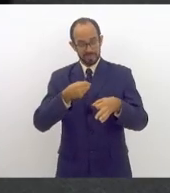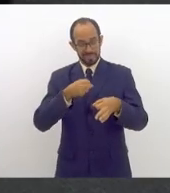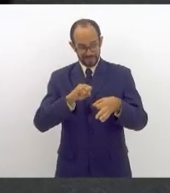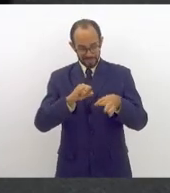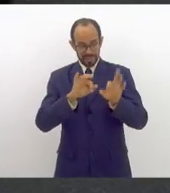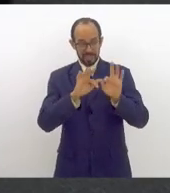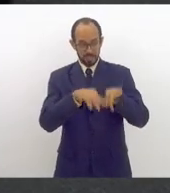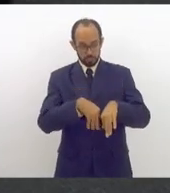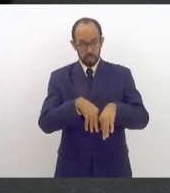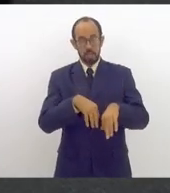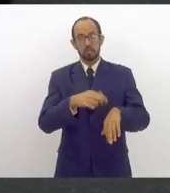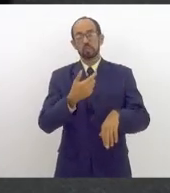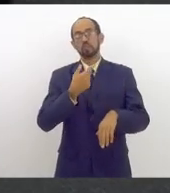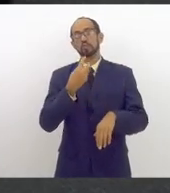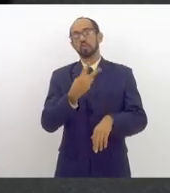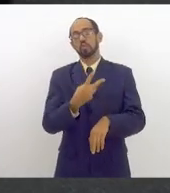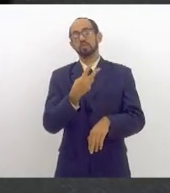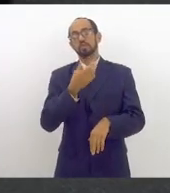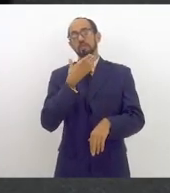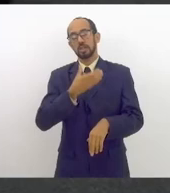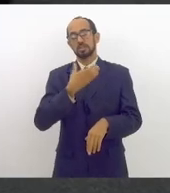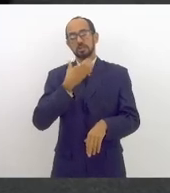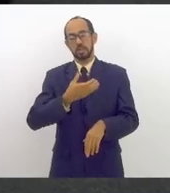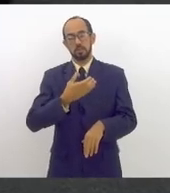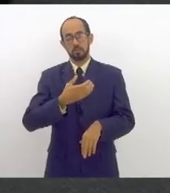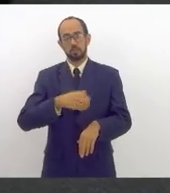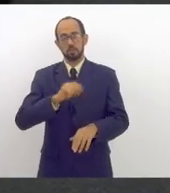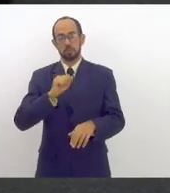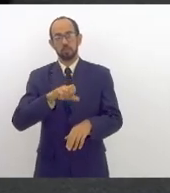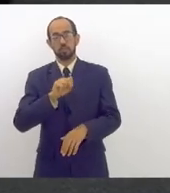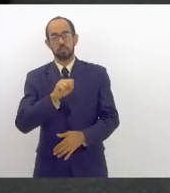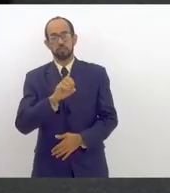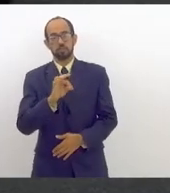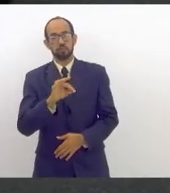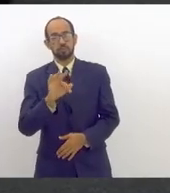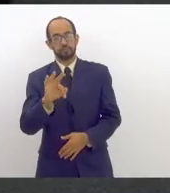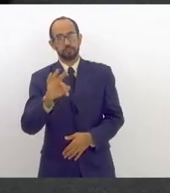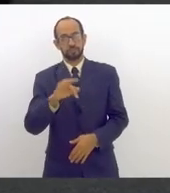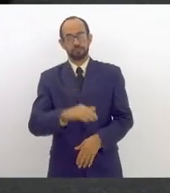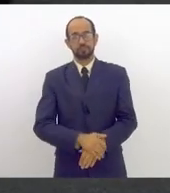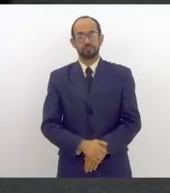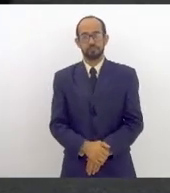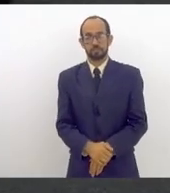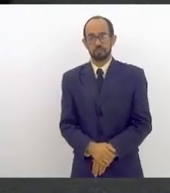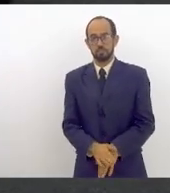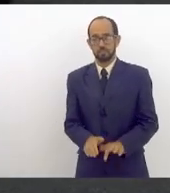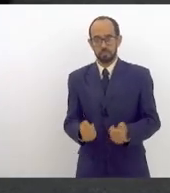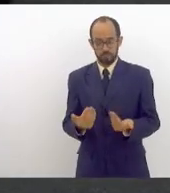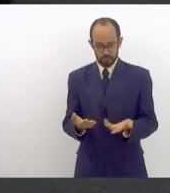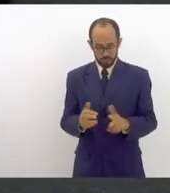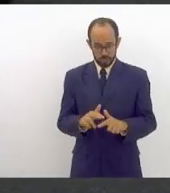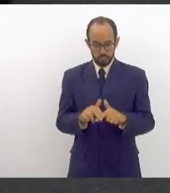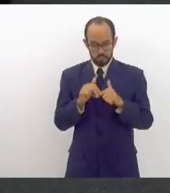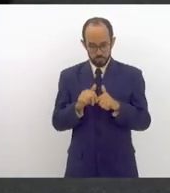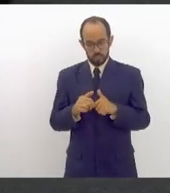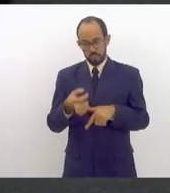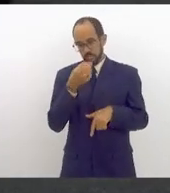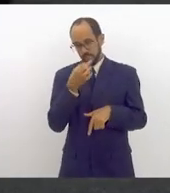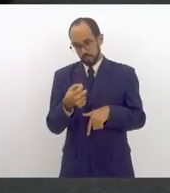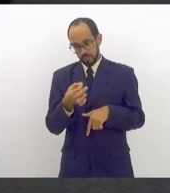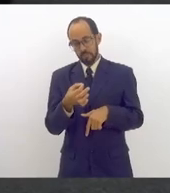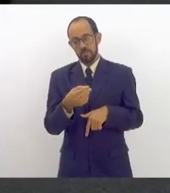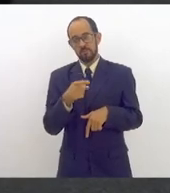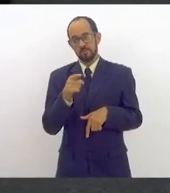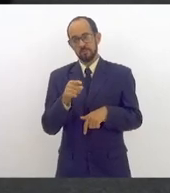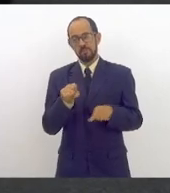concluído, em 2 de dezembro, no Supremo Tribunal Federal. Então, mediante essa justificativa,